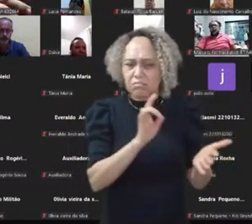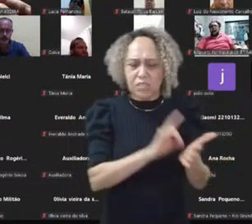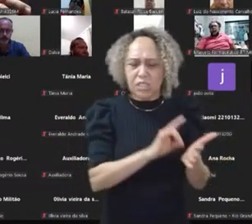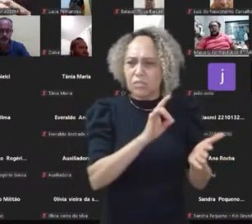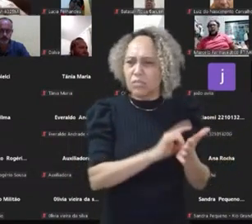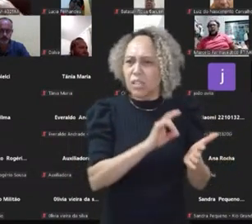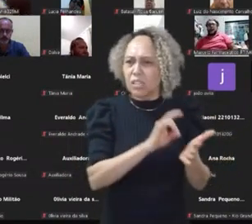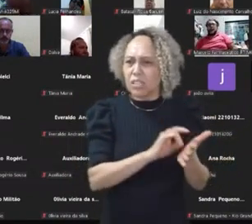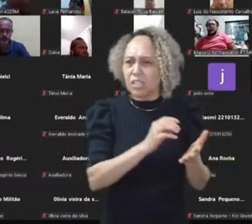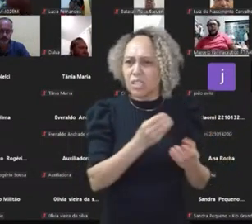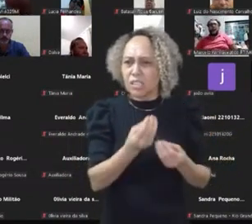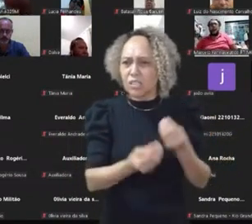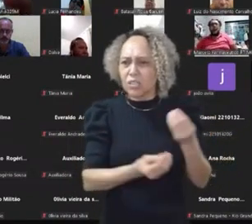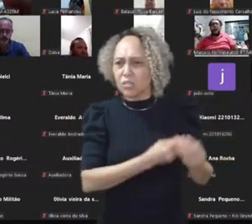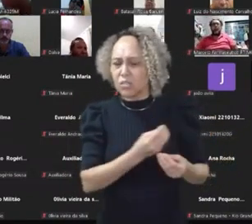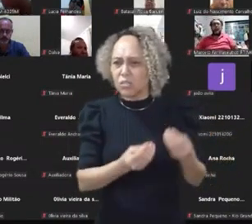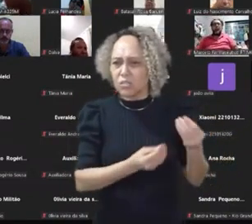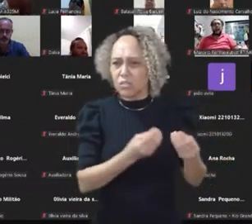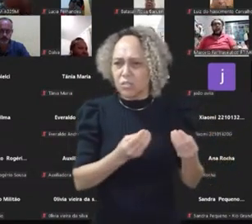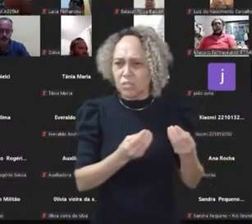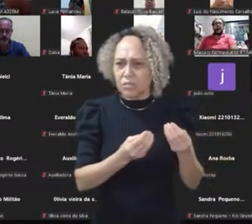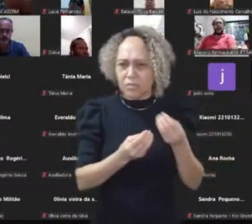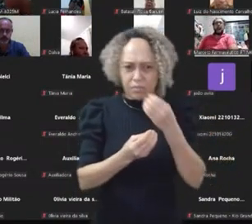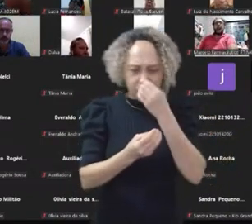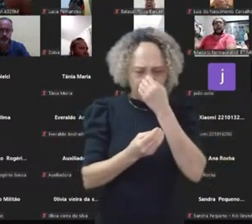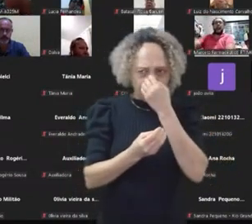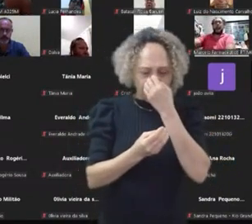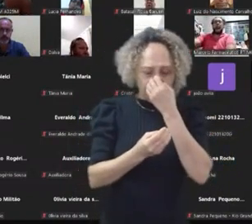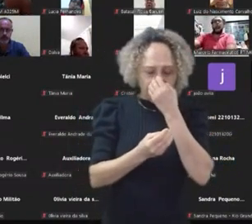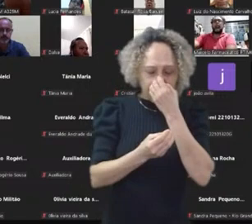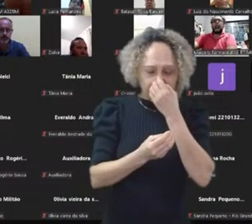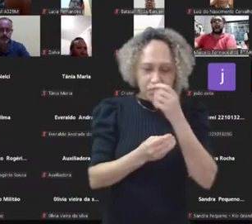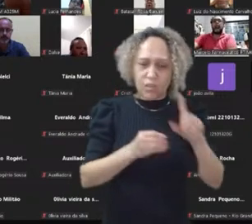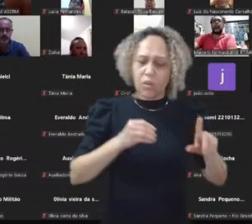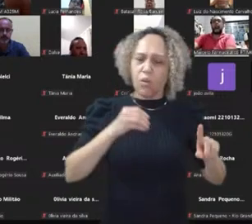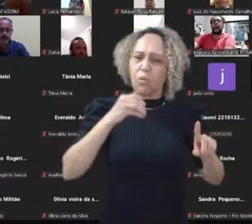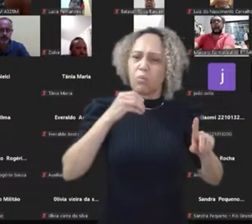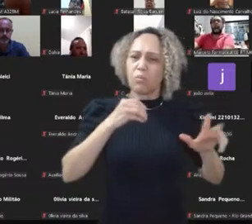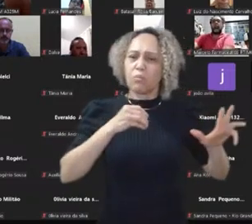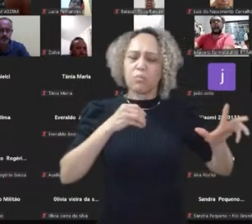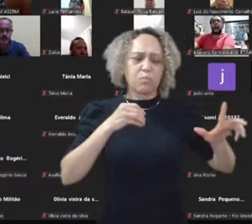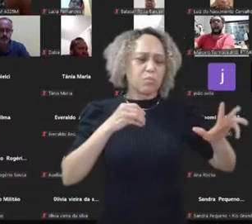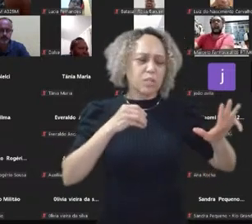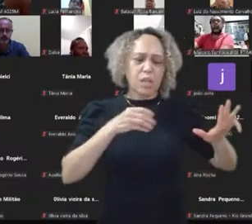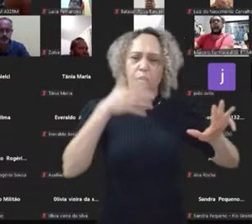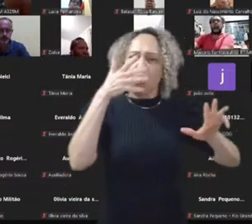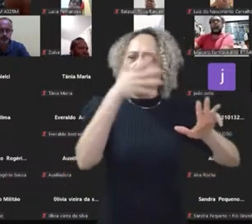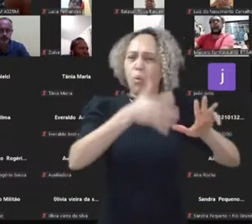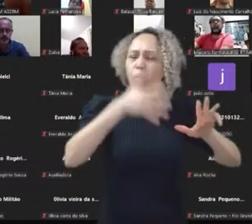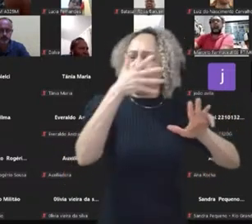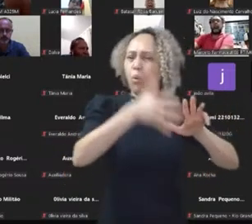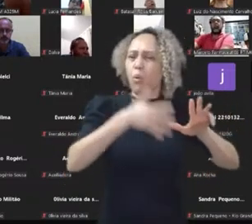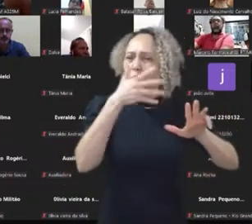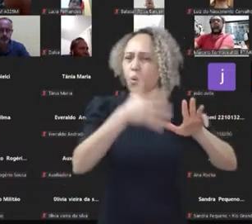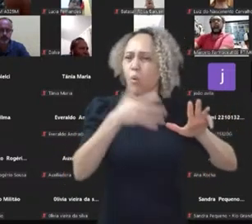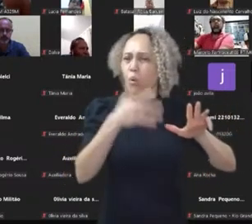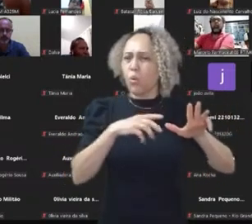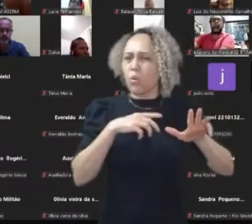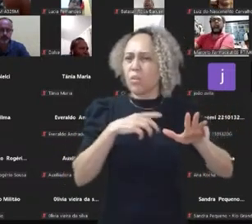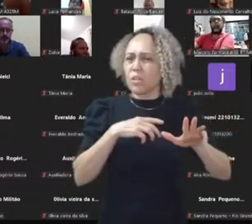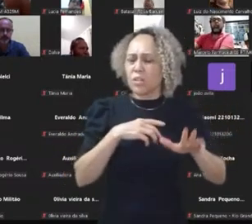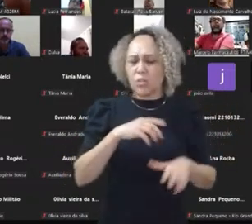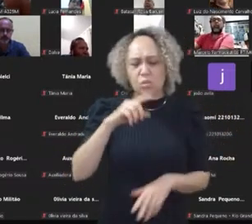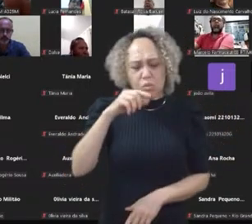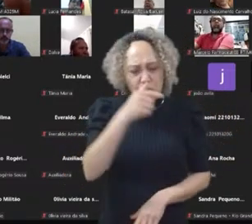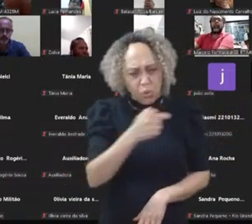um corte do Lula o Lula dá três discursos Geniais por semana pode ver tem pelo menos três discursos TRS horas de material maravilhoso do Lula toda